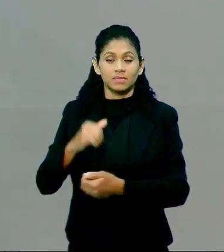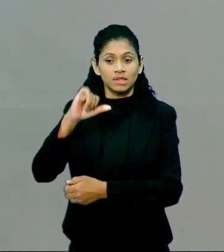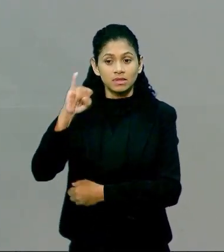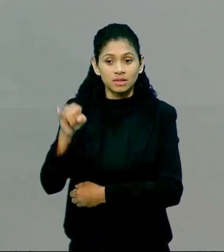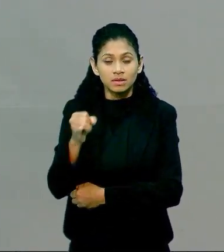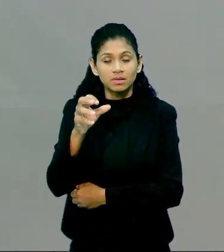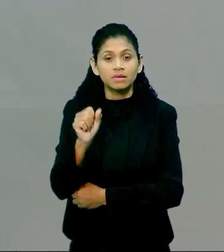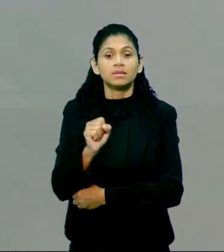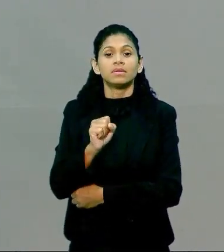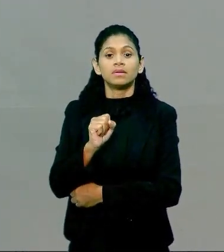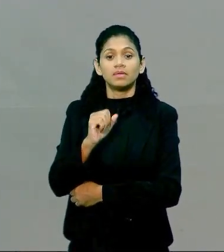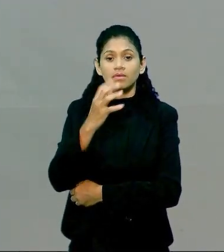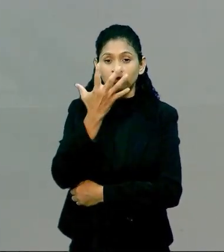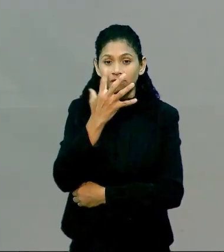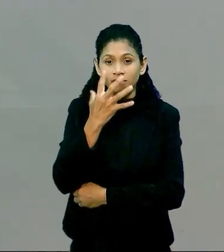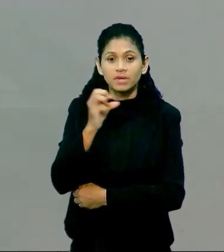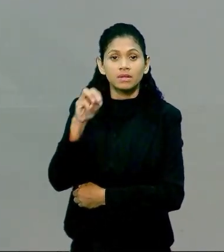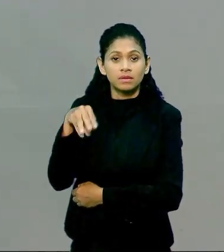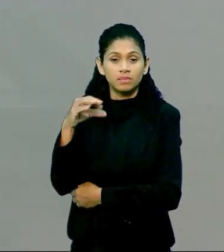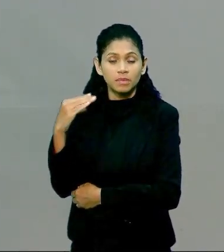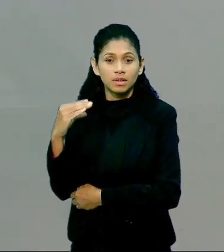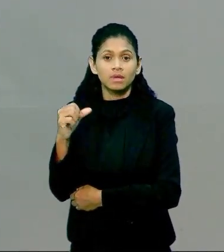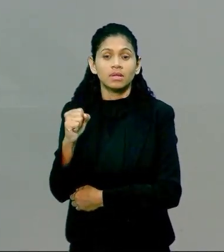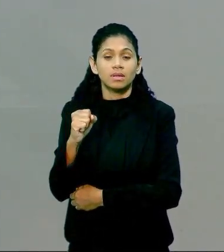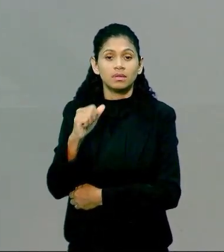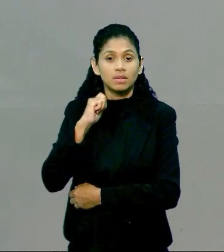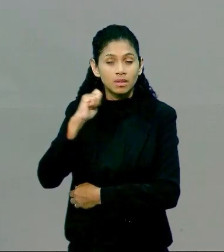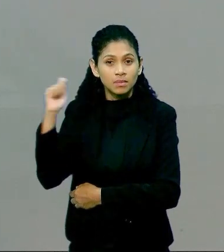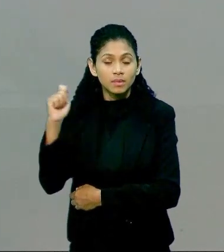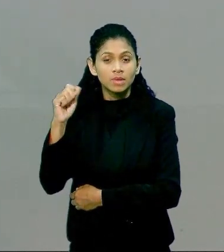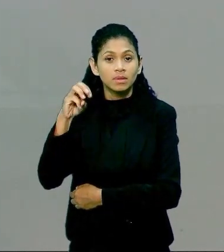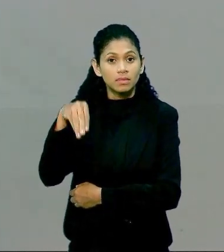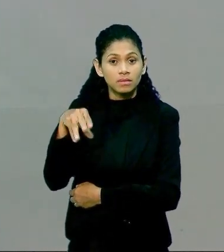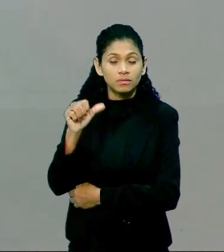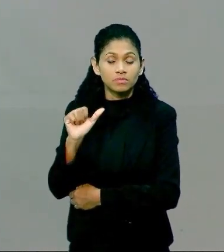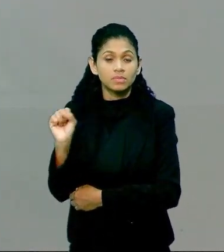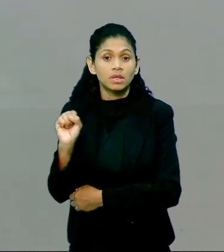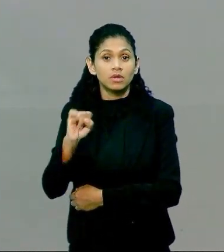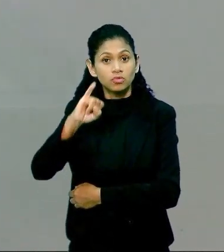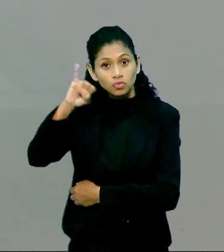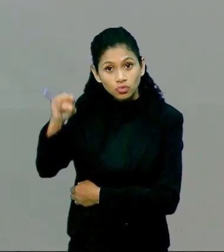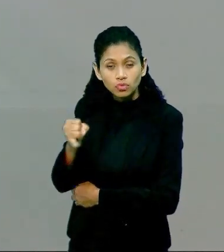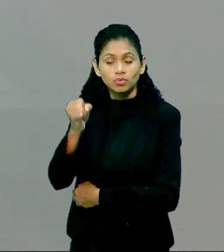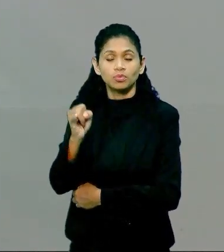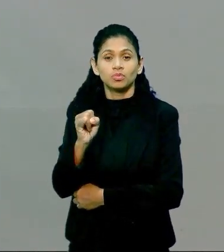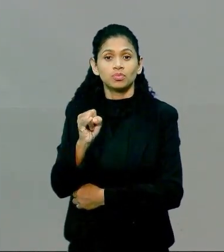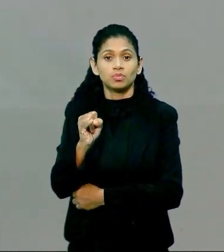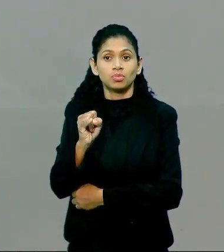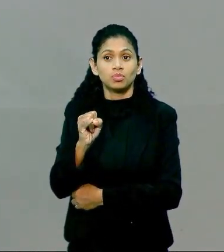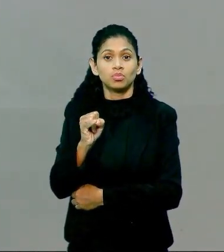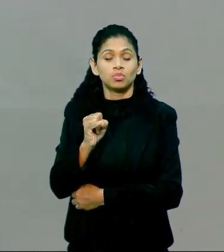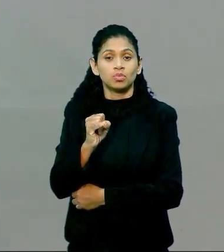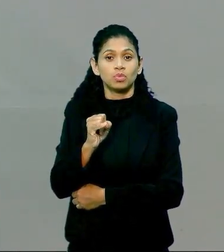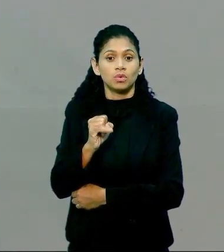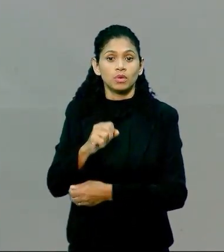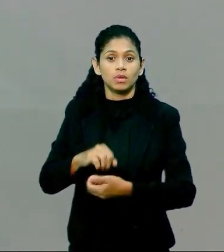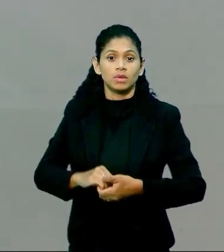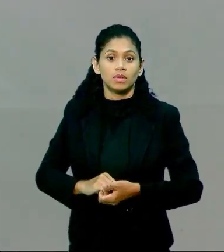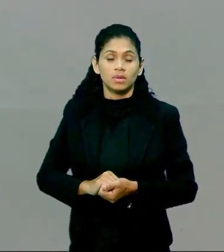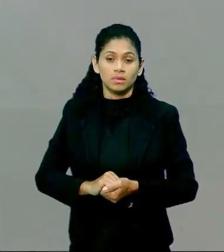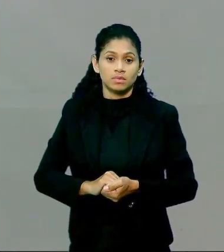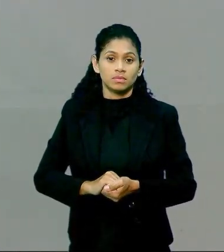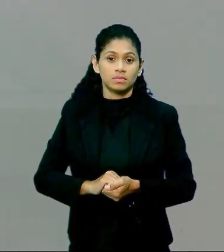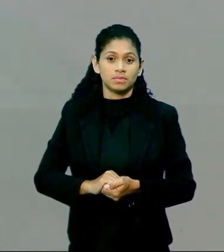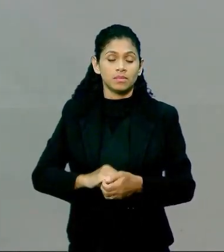Janeiro, fevereiro, março, abril, maio, junho. Ah, professor, então quer dizer que a primeira metade do ano é